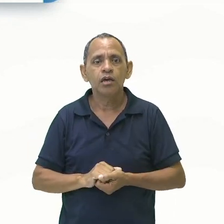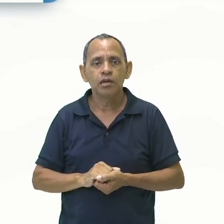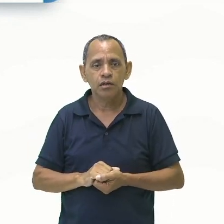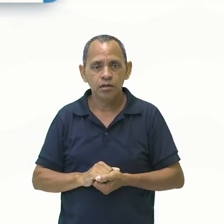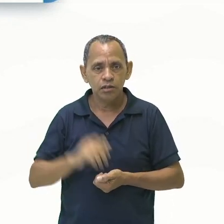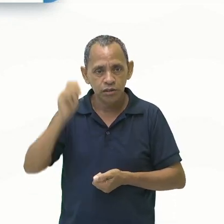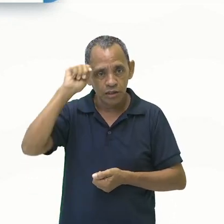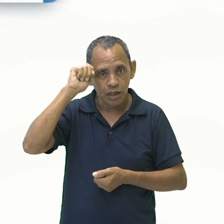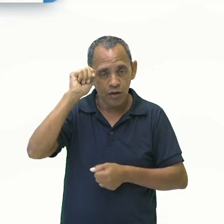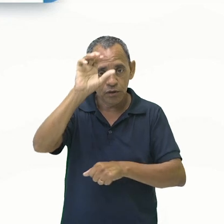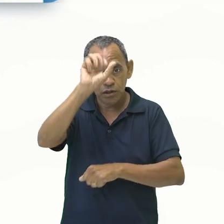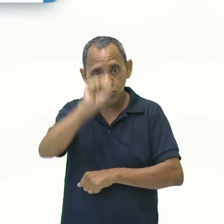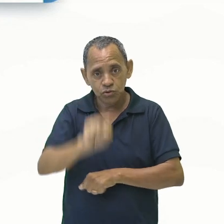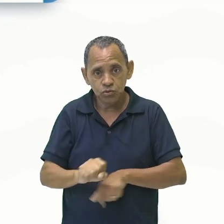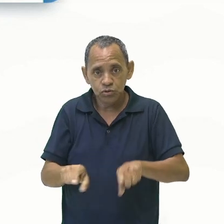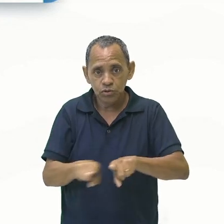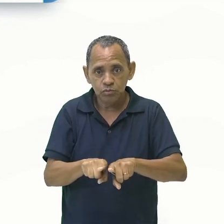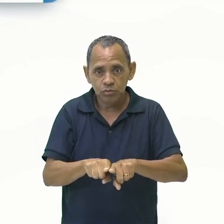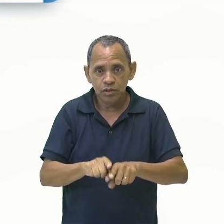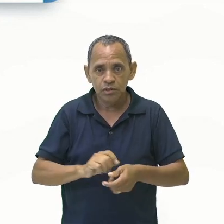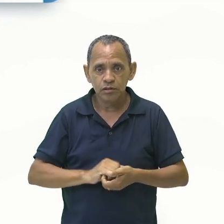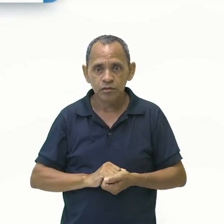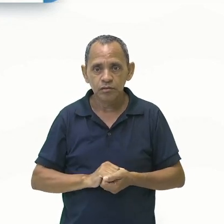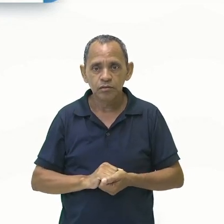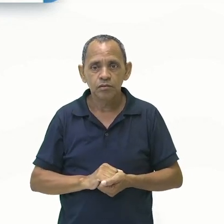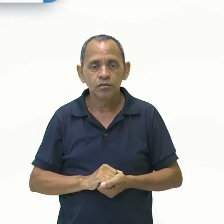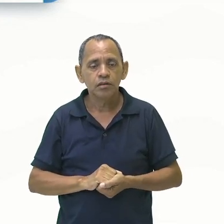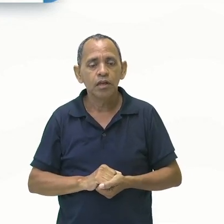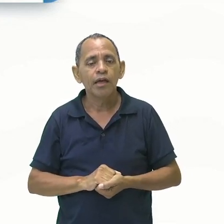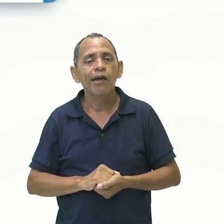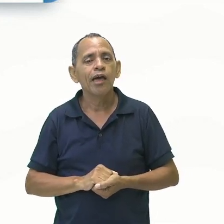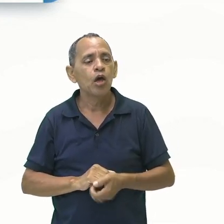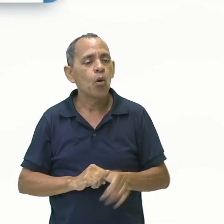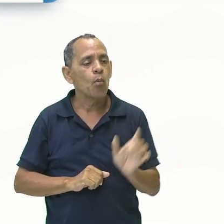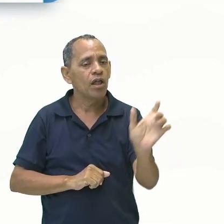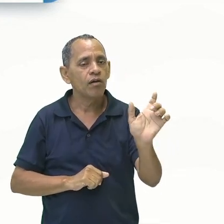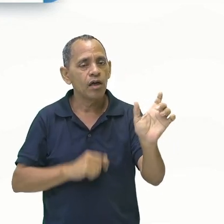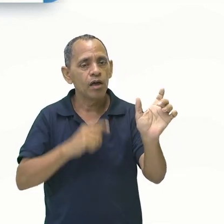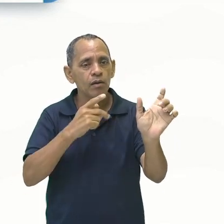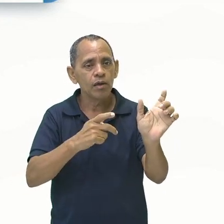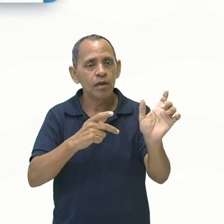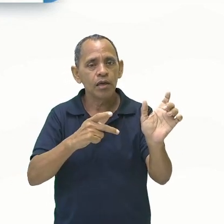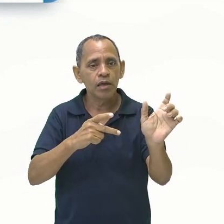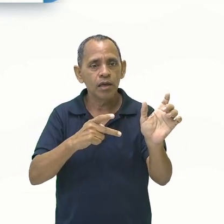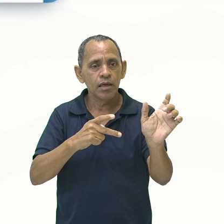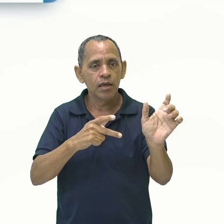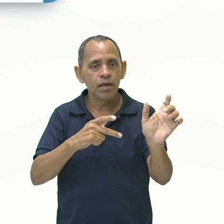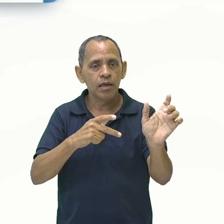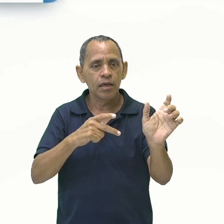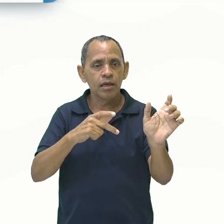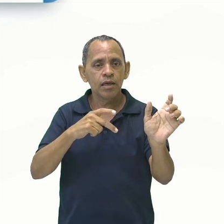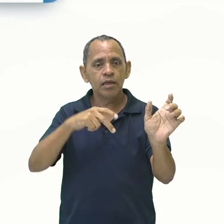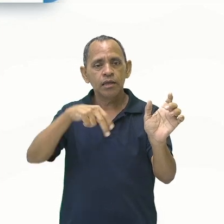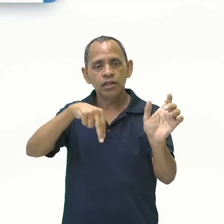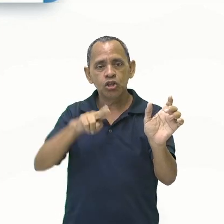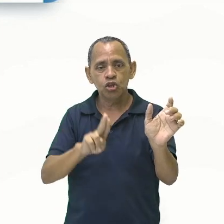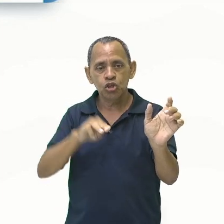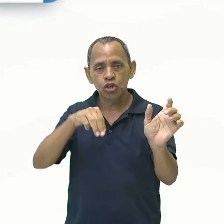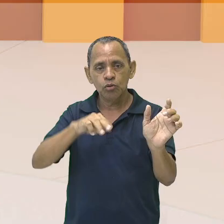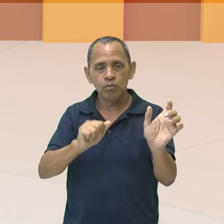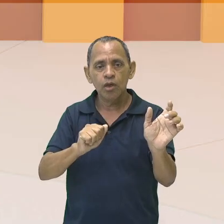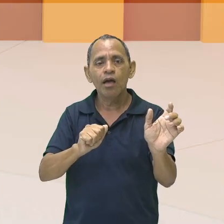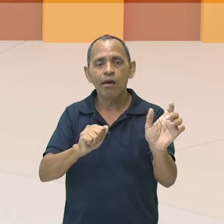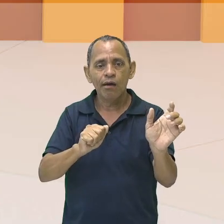aqui, reforço com vocês, que o PNUMA, ele tem ali um papel fundamental nessa promoção